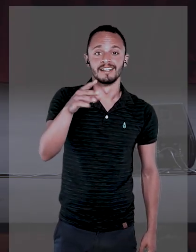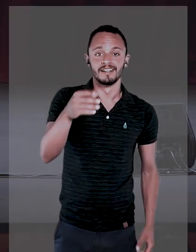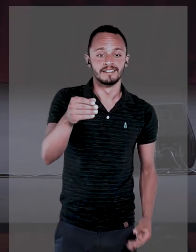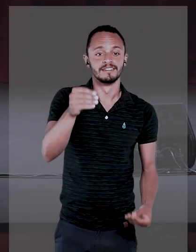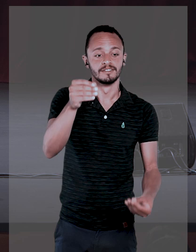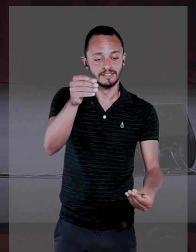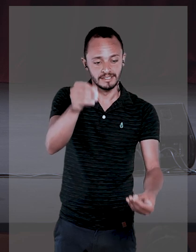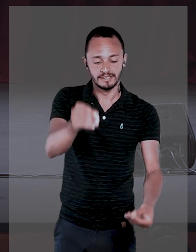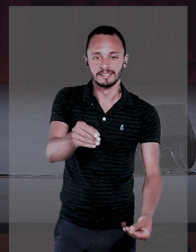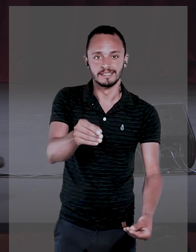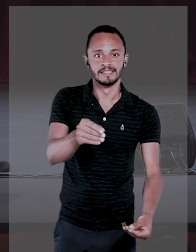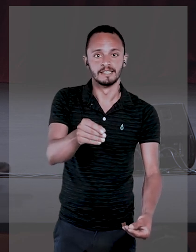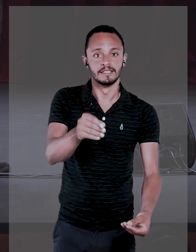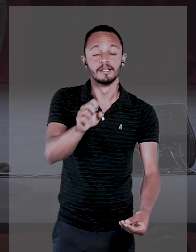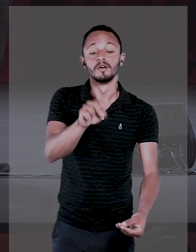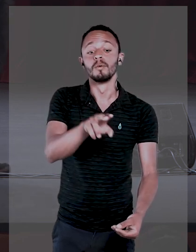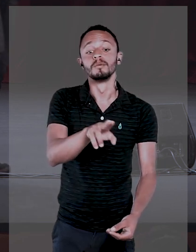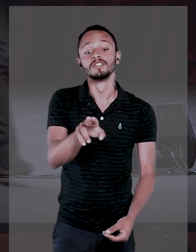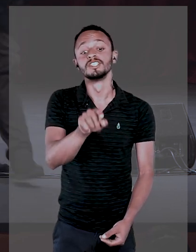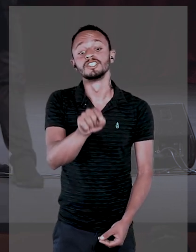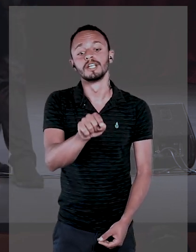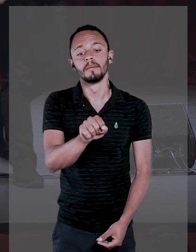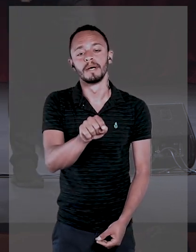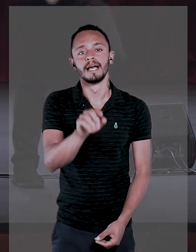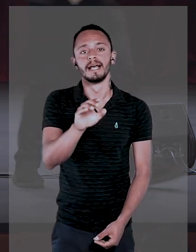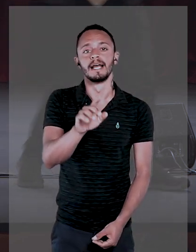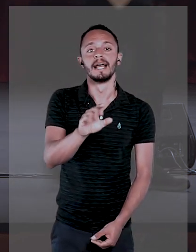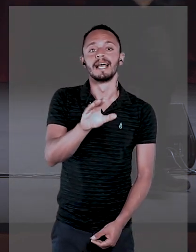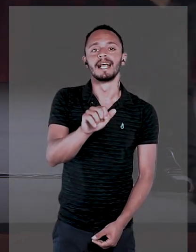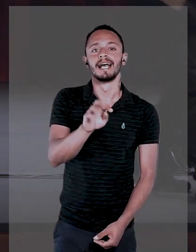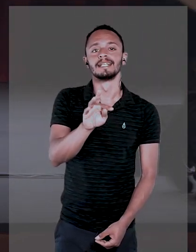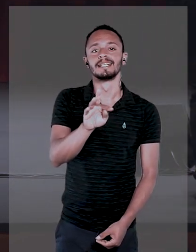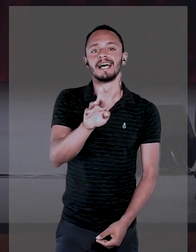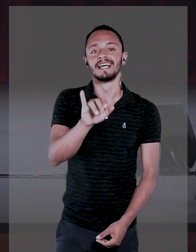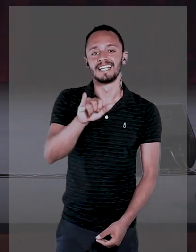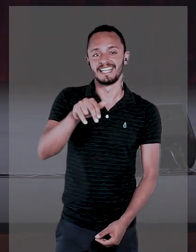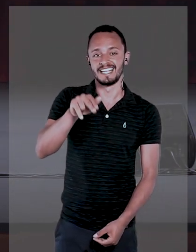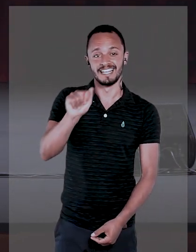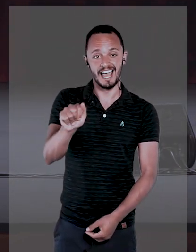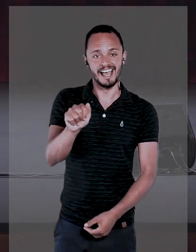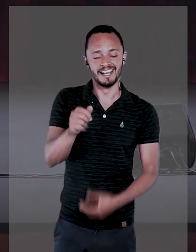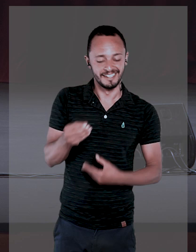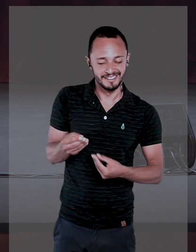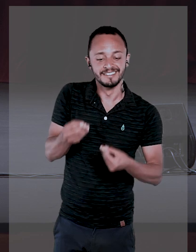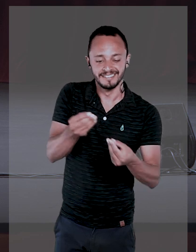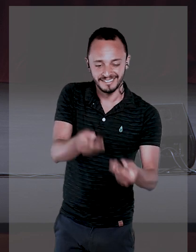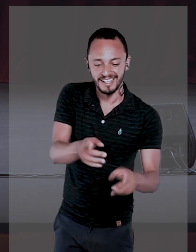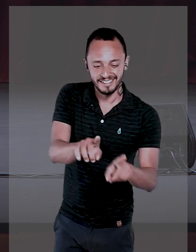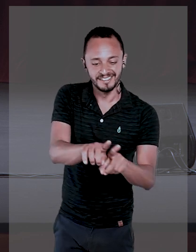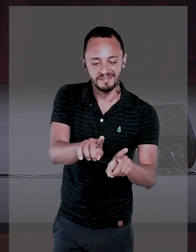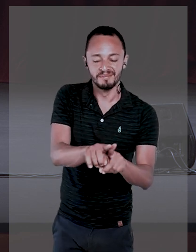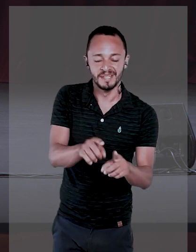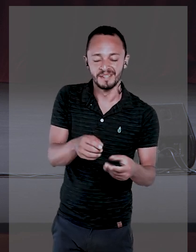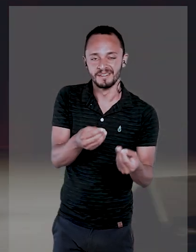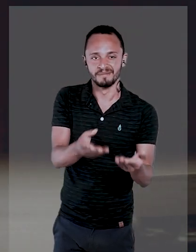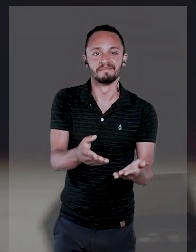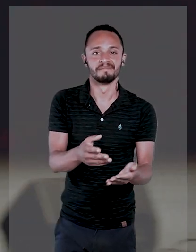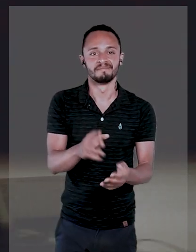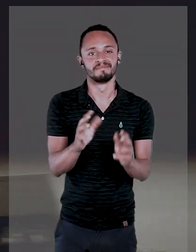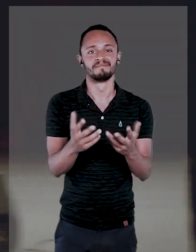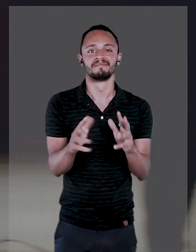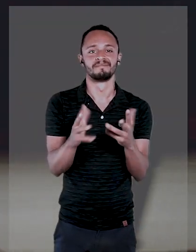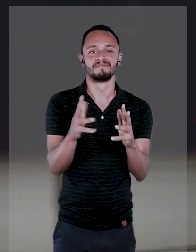pessoas negras, povos negros. Está aqui uma senhora. Como você se chama? Catarina.